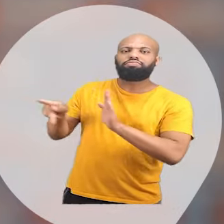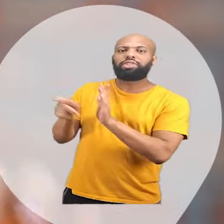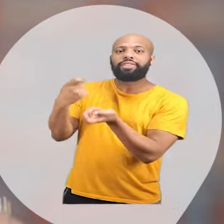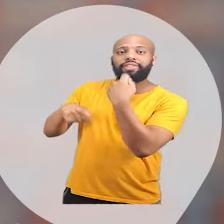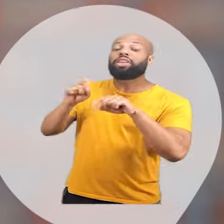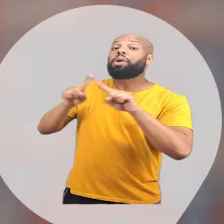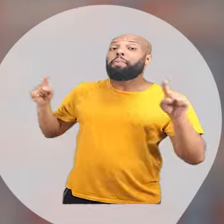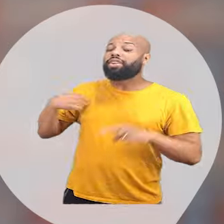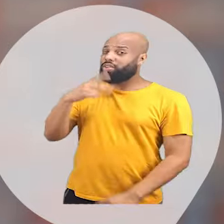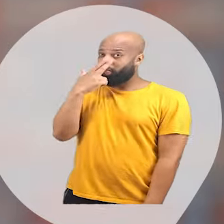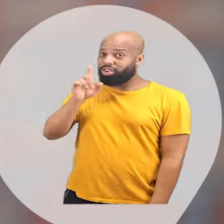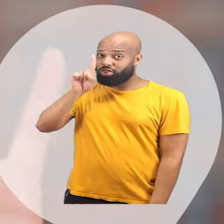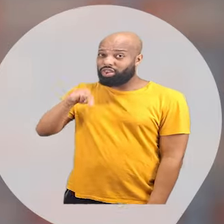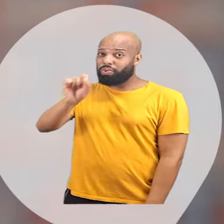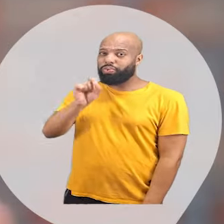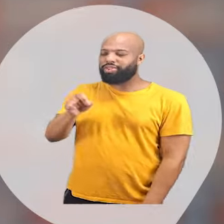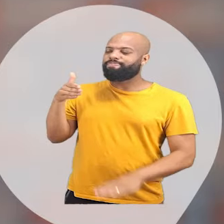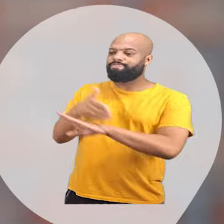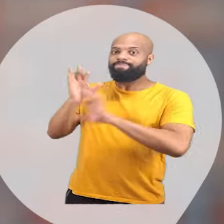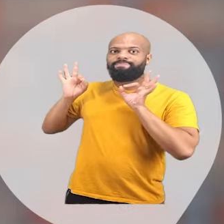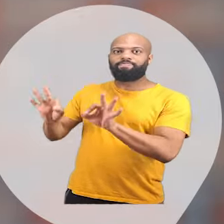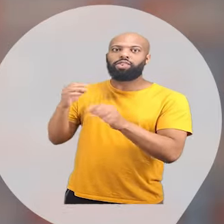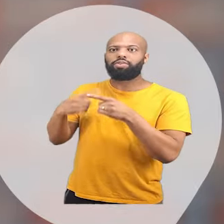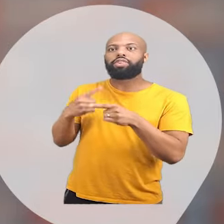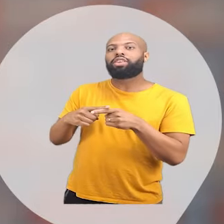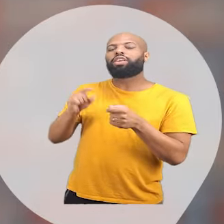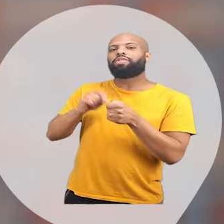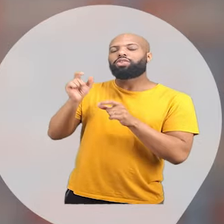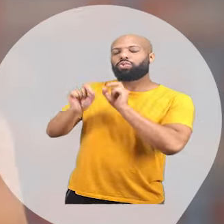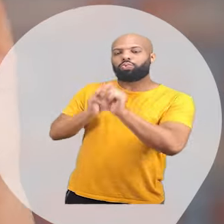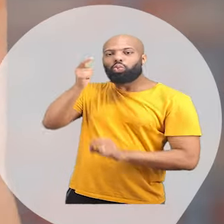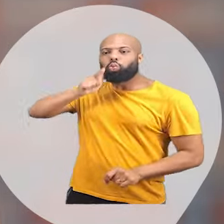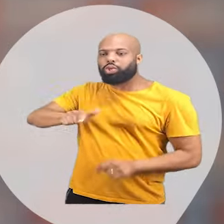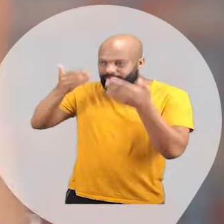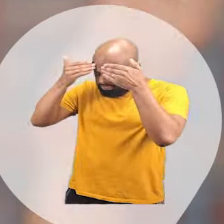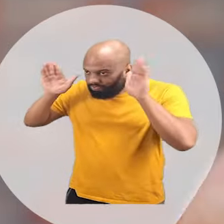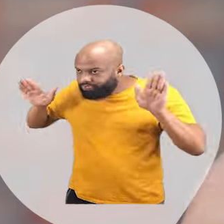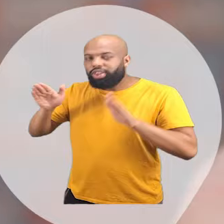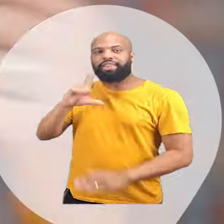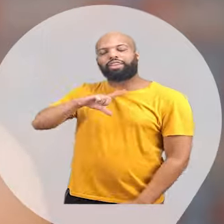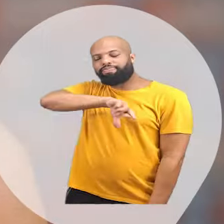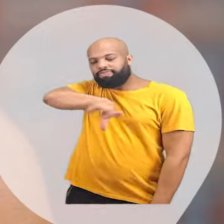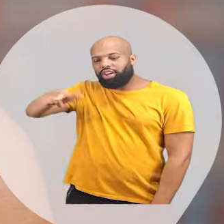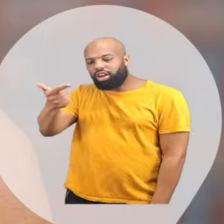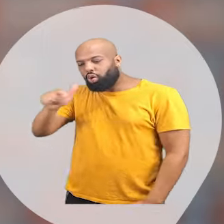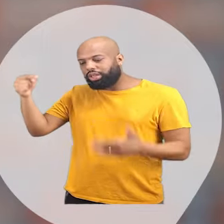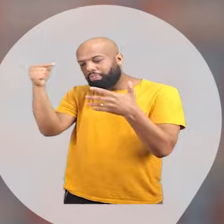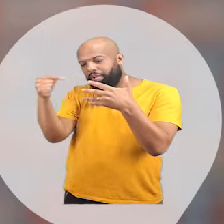administração porém eu acho que foi um super acerto porque me fez abrir a mente para